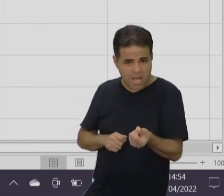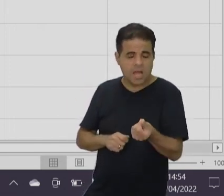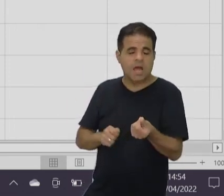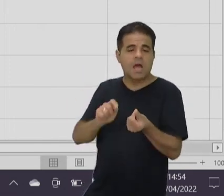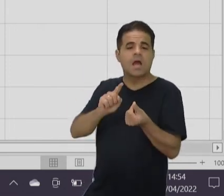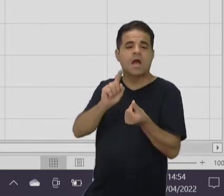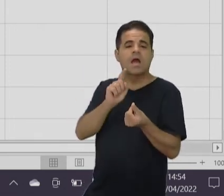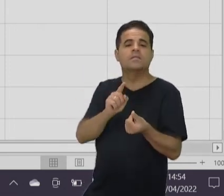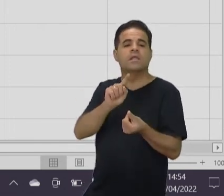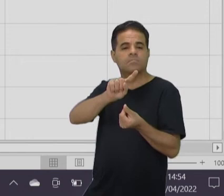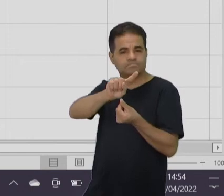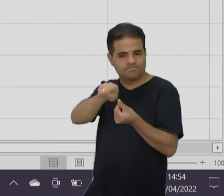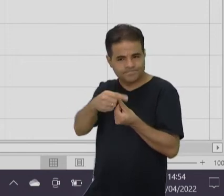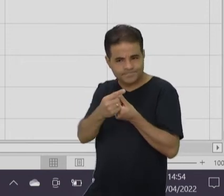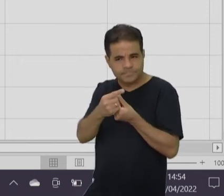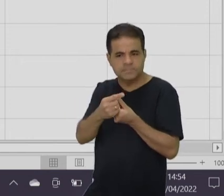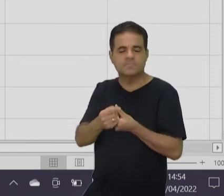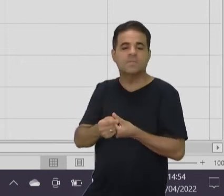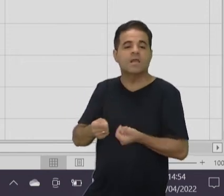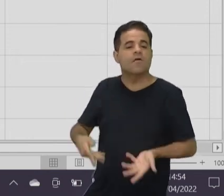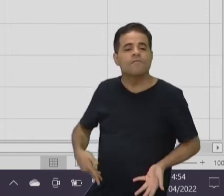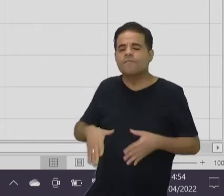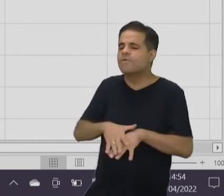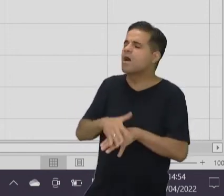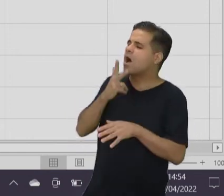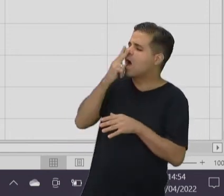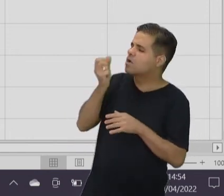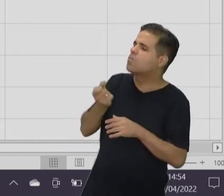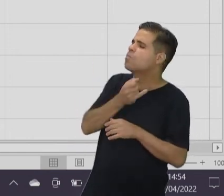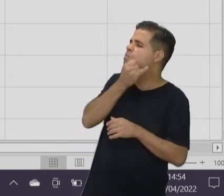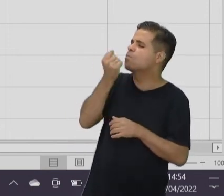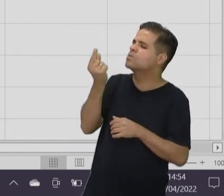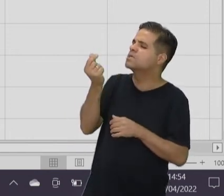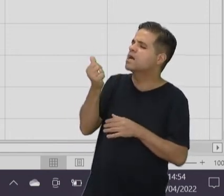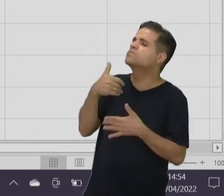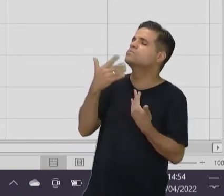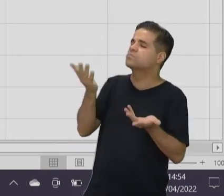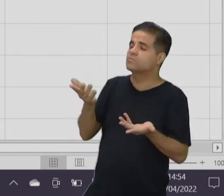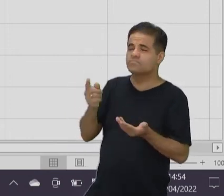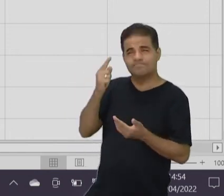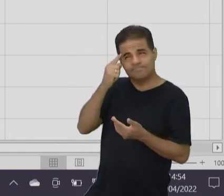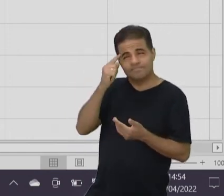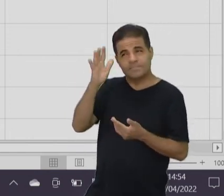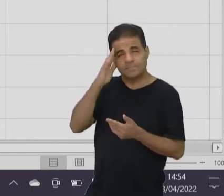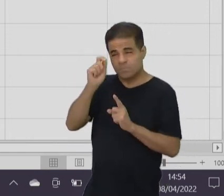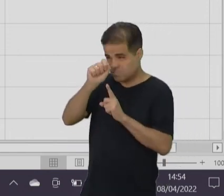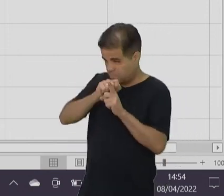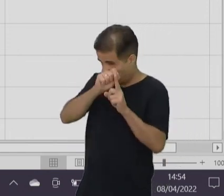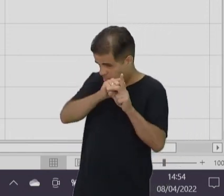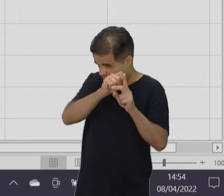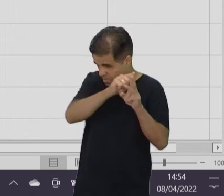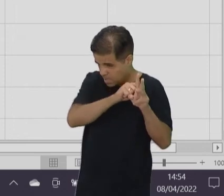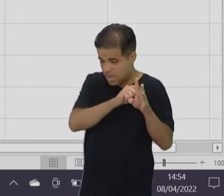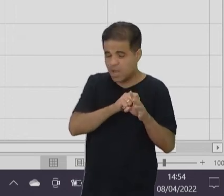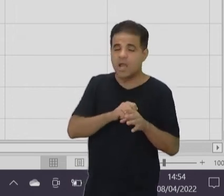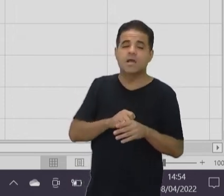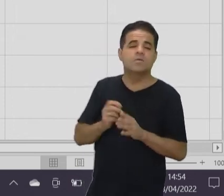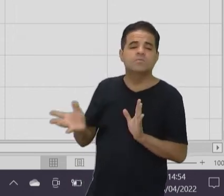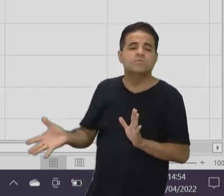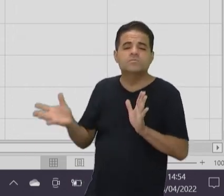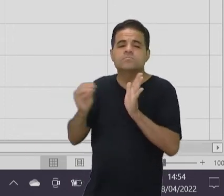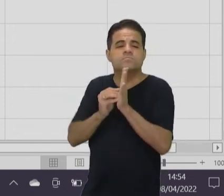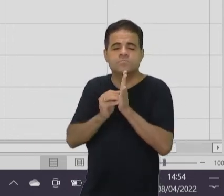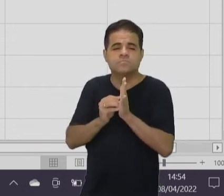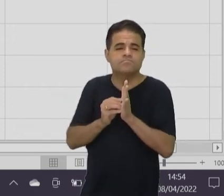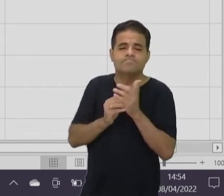excelente. Perfeito. Vamos lá, com fralda você acha que você gastou quanto? Ai, meu Deus, você tá pensando isso por mês? Por mês, aqui, vamos colocar